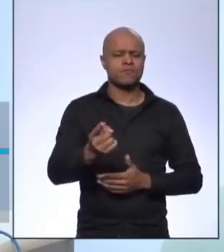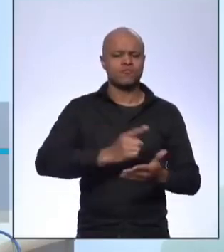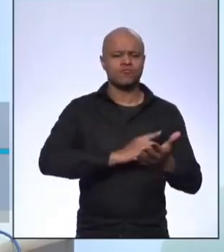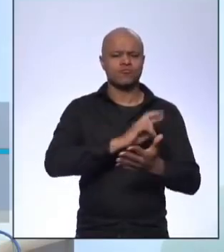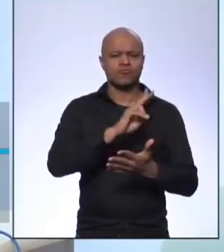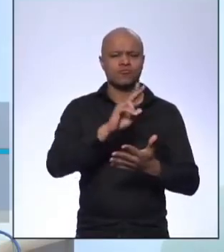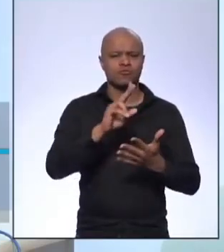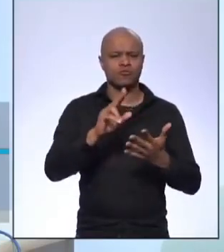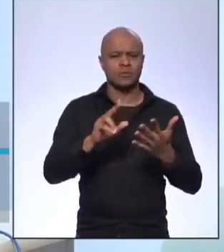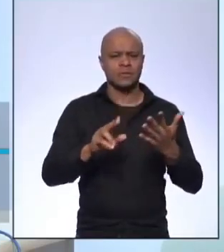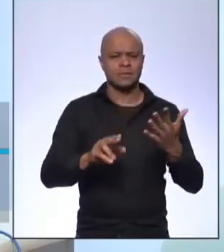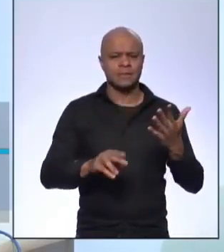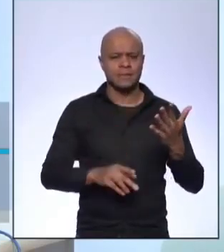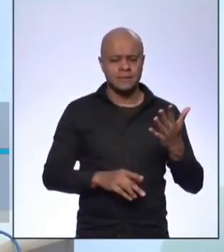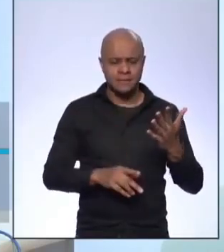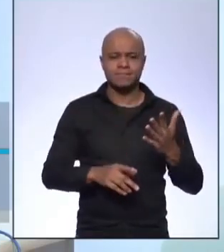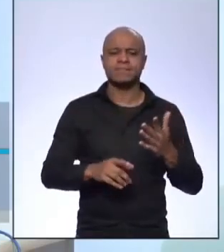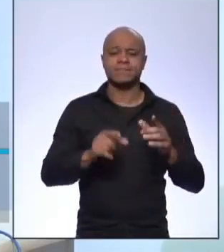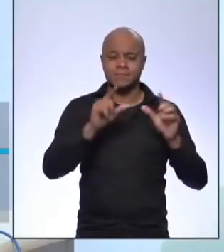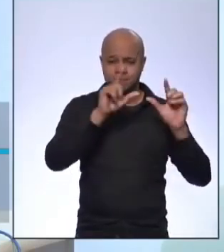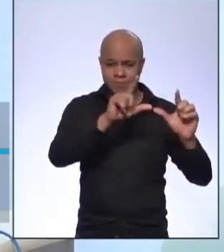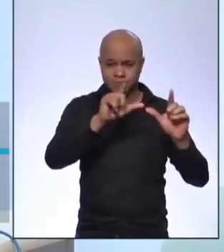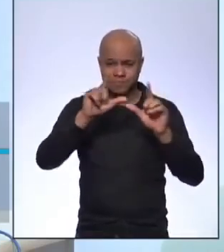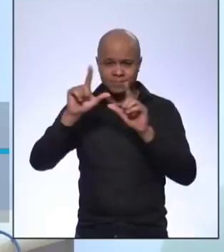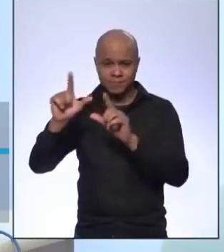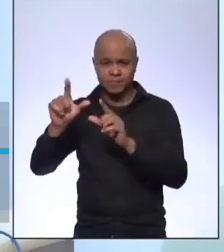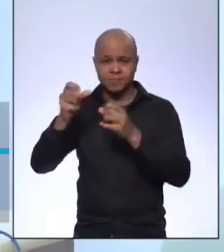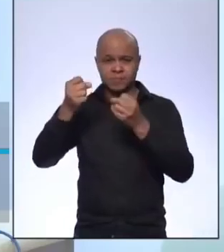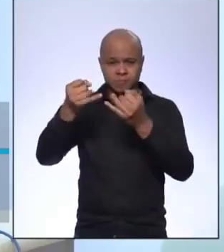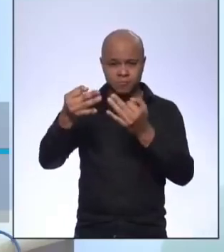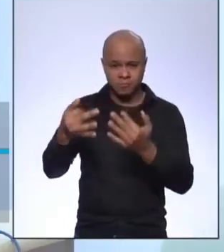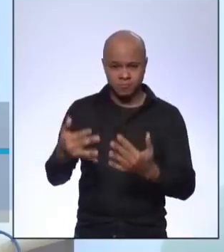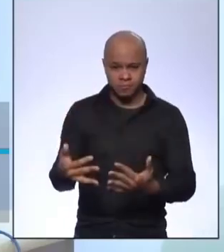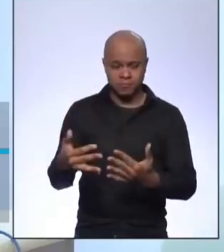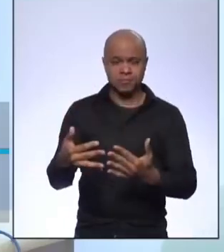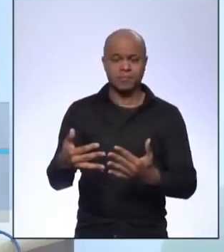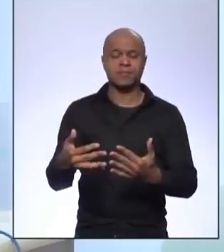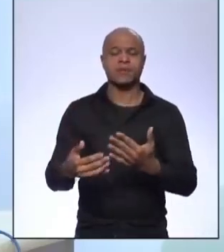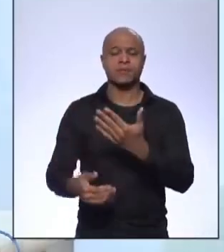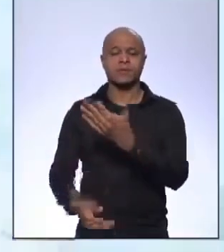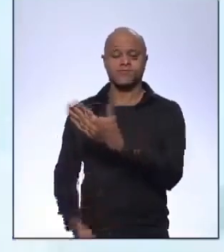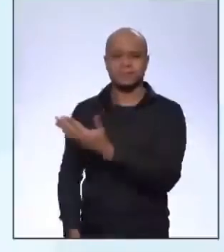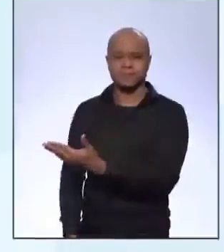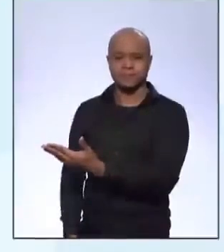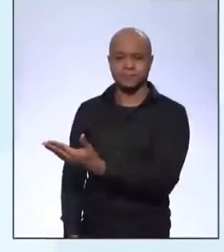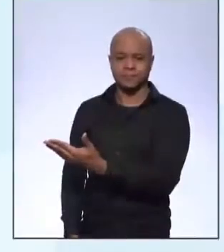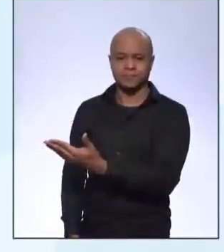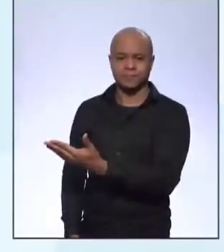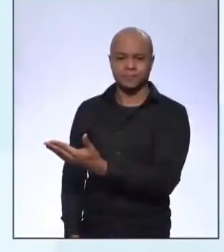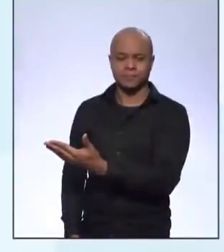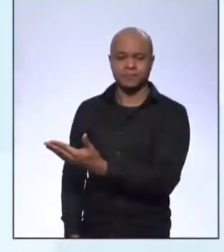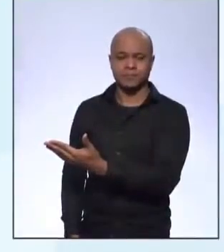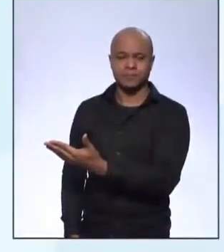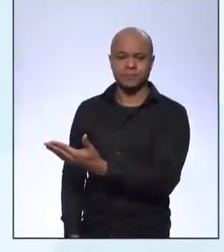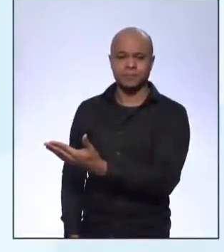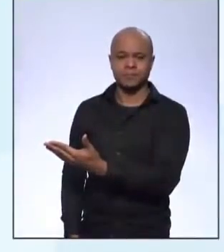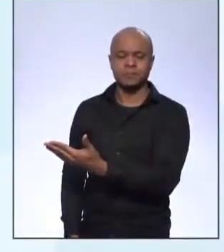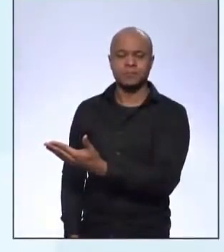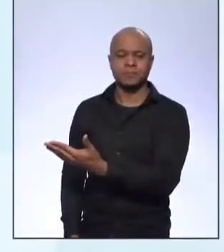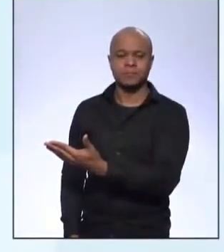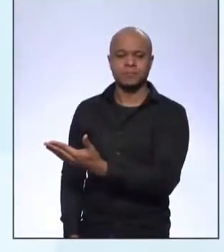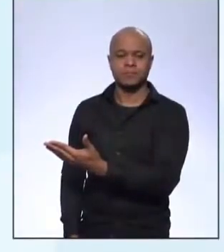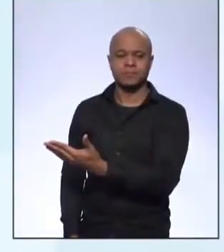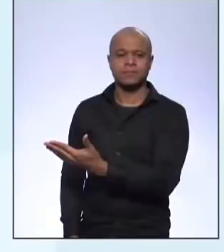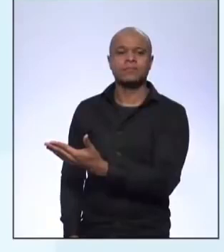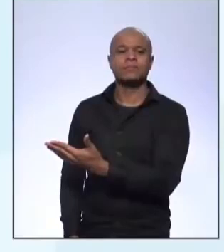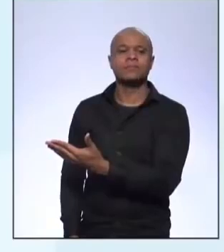eu vou explicar para vocês recorte por recorte, então eu vou pedir para que volte na tela a imagem dos recortes 3 e 4,